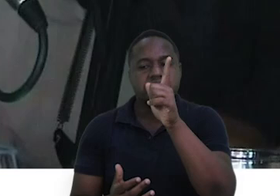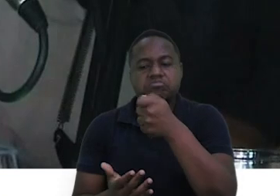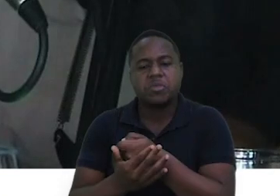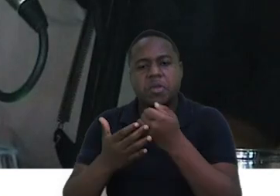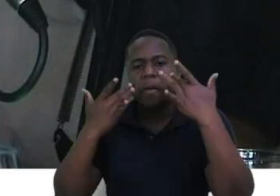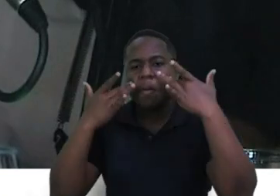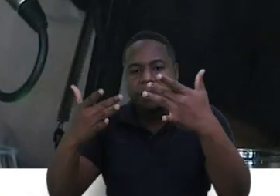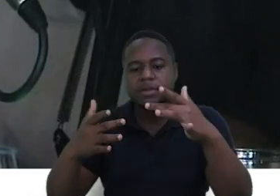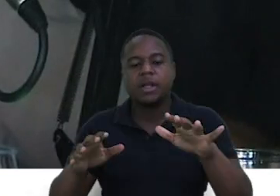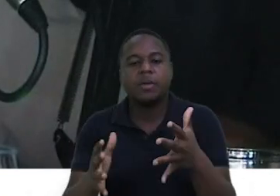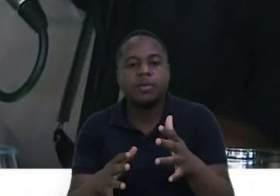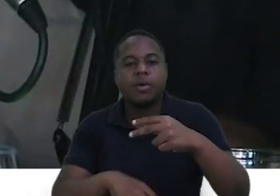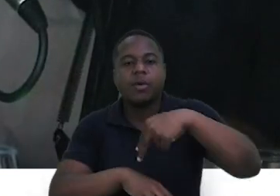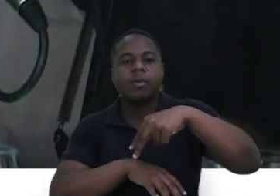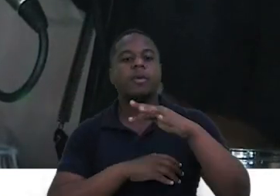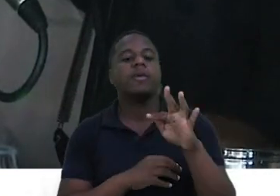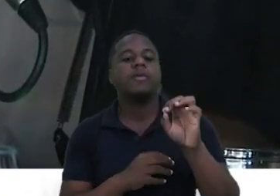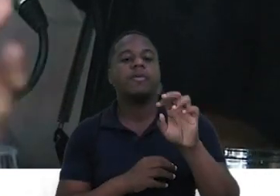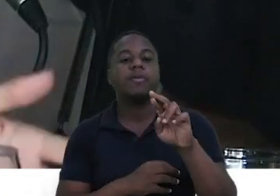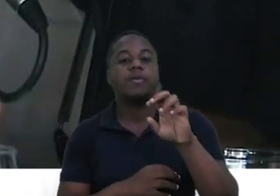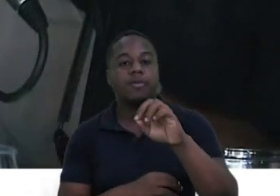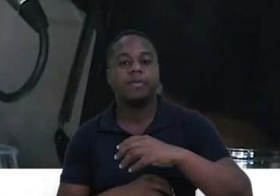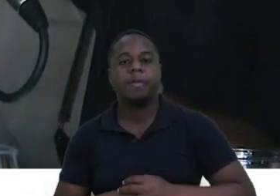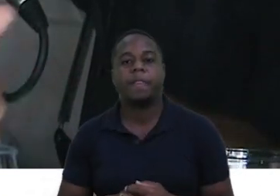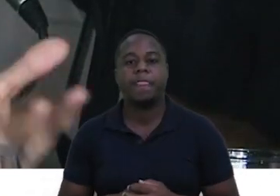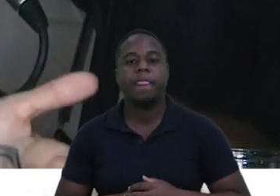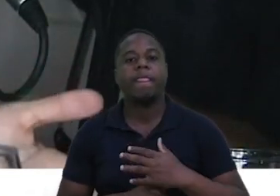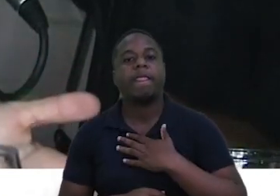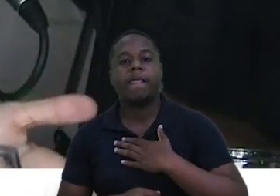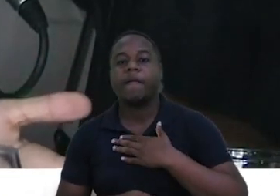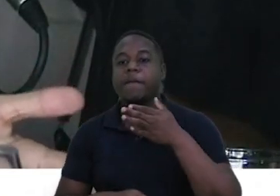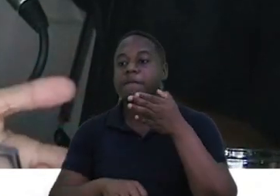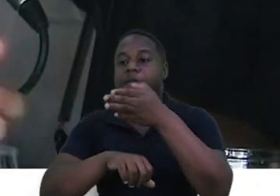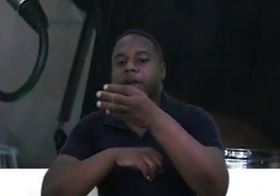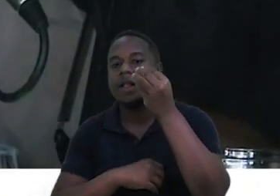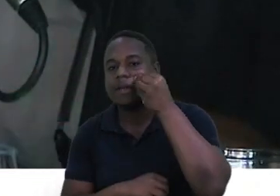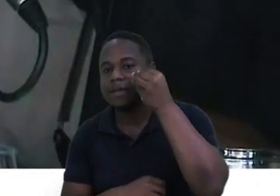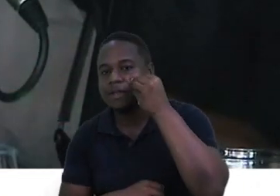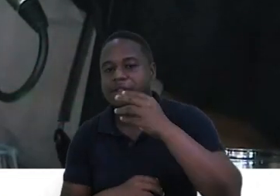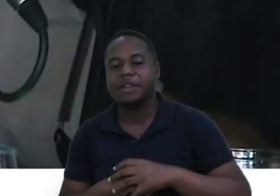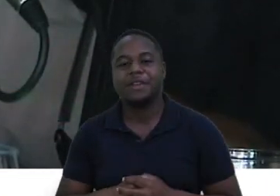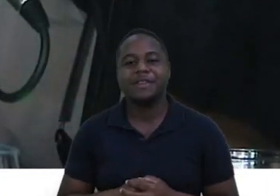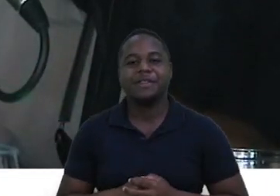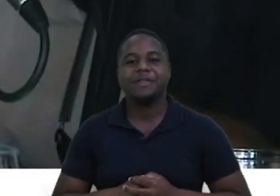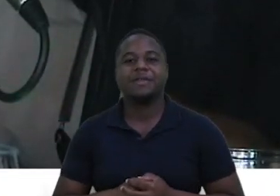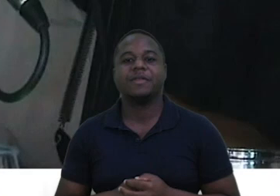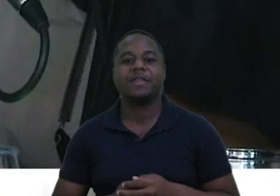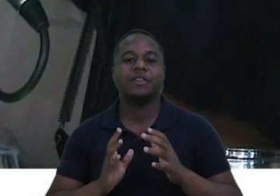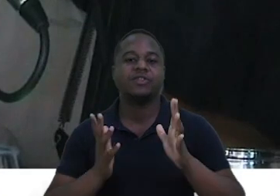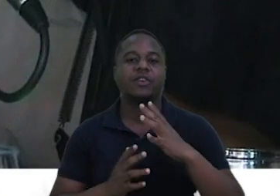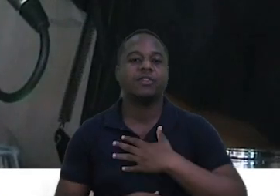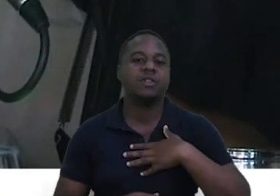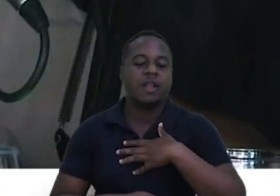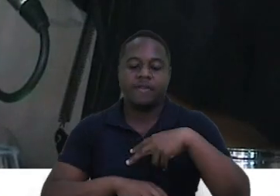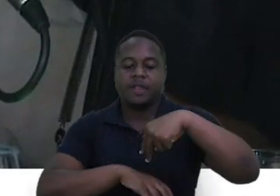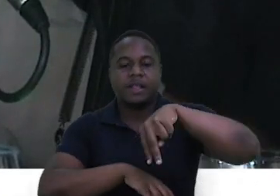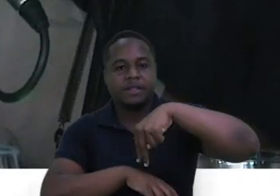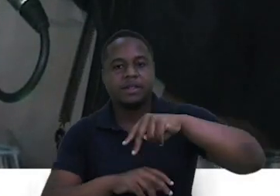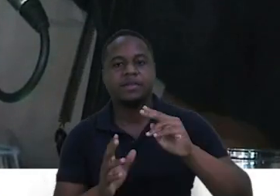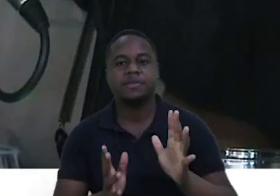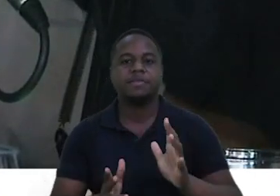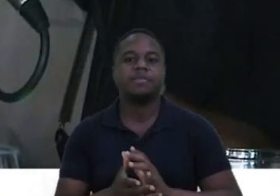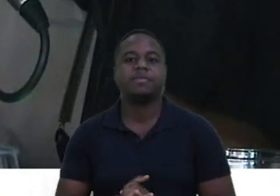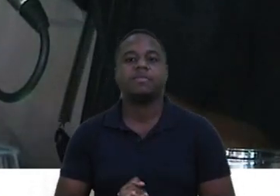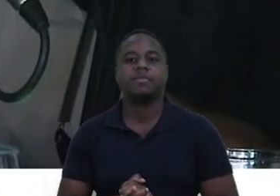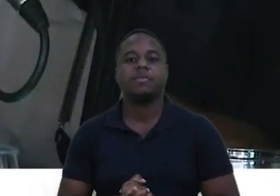forró. E eu fui lá experimentar um pouquinho, né? Já gostava de dançar. E,